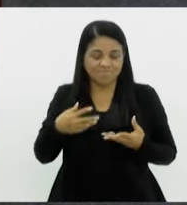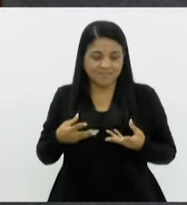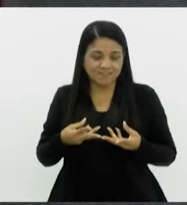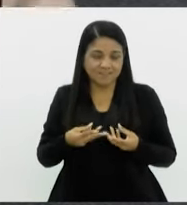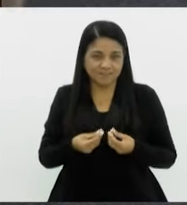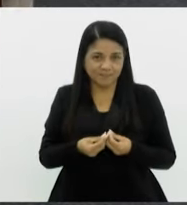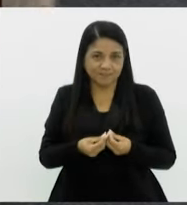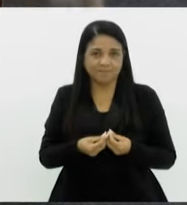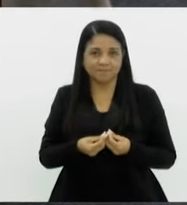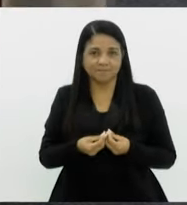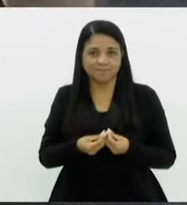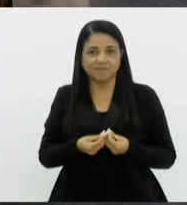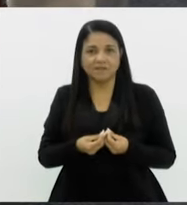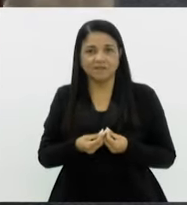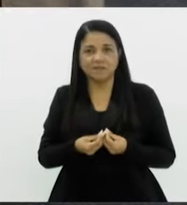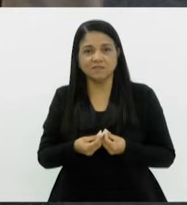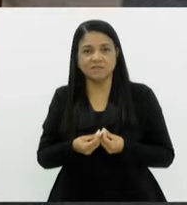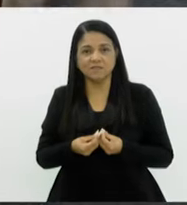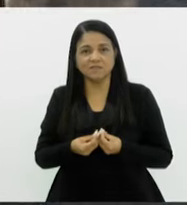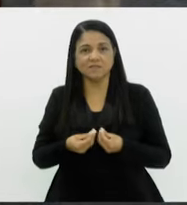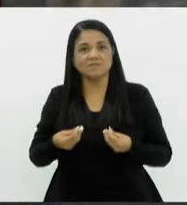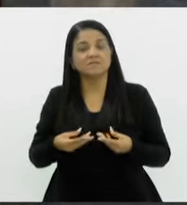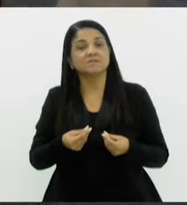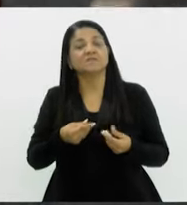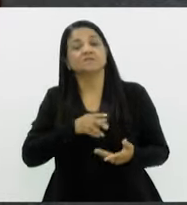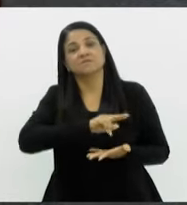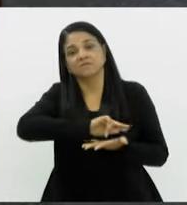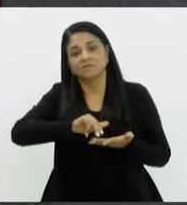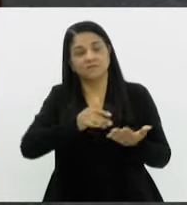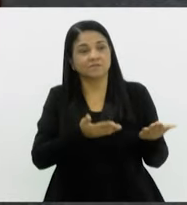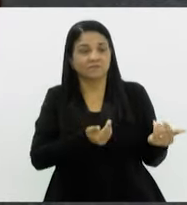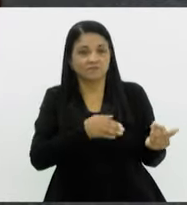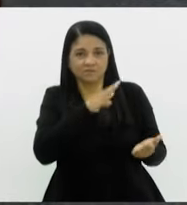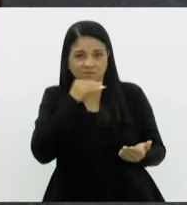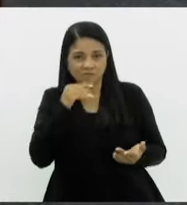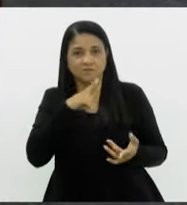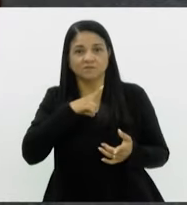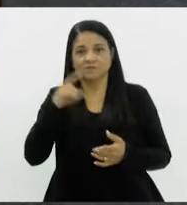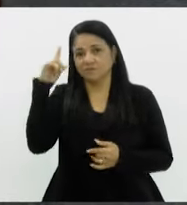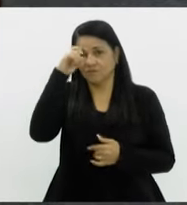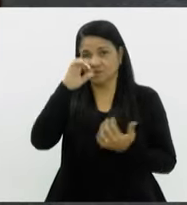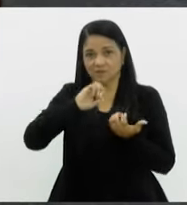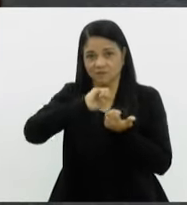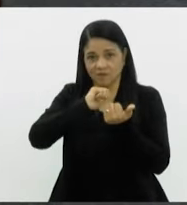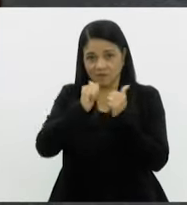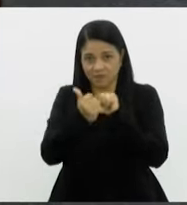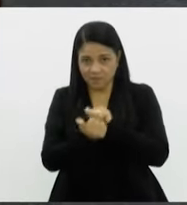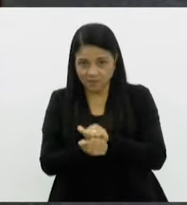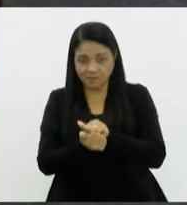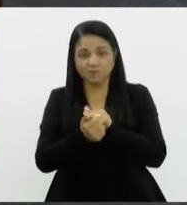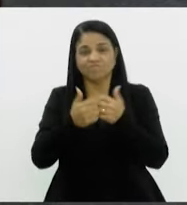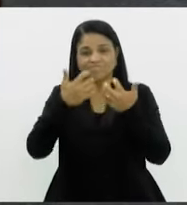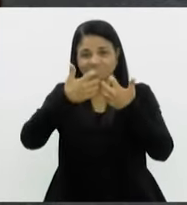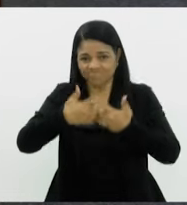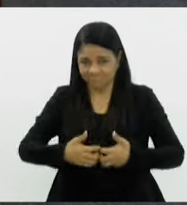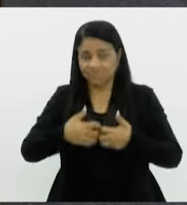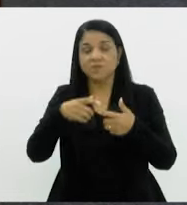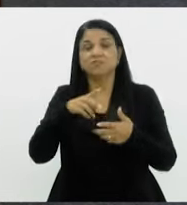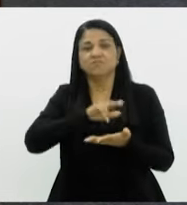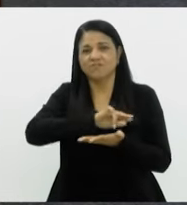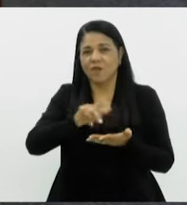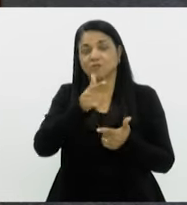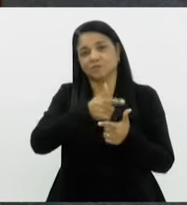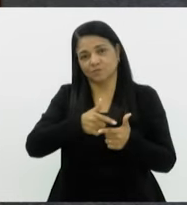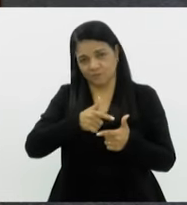sensibilizada. E eu sei que vários jovens, várias crianças têm muitas dificuldades de adaptação por diversas questões, e uma delas,